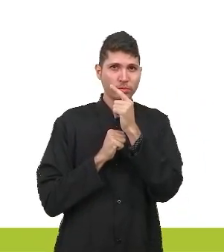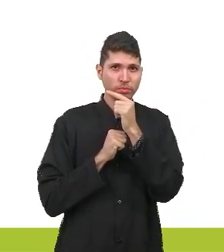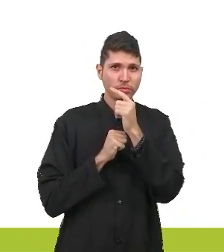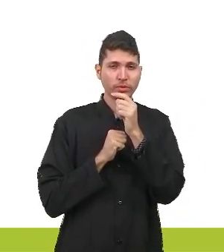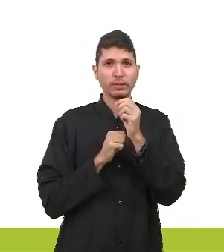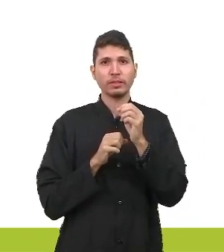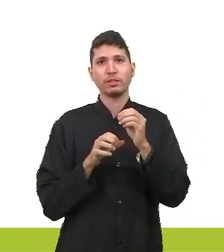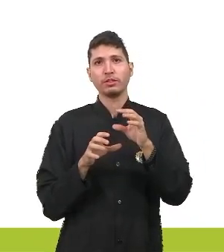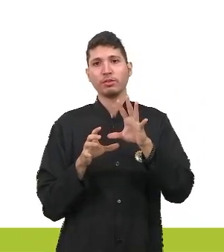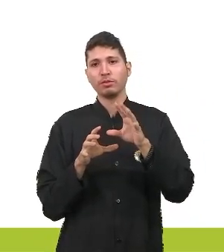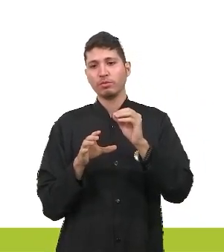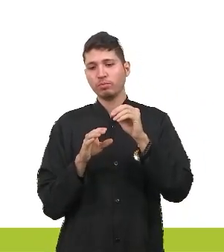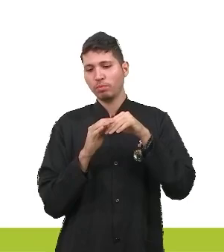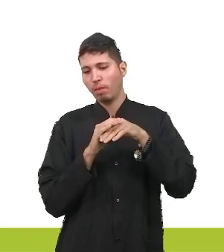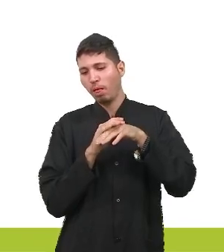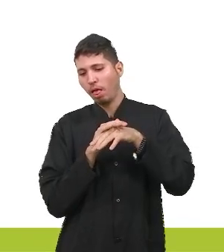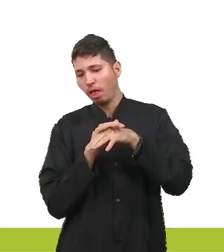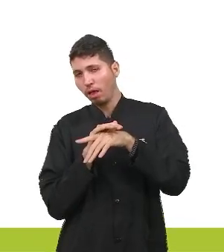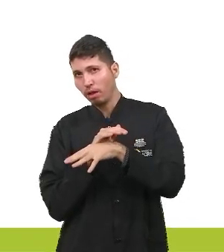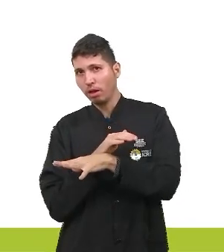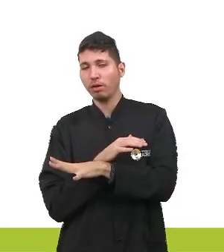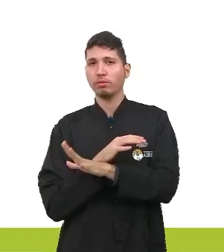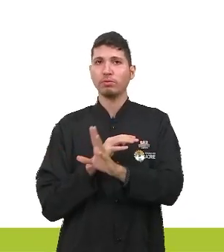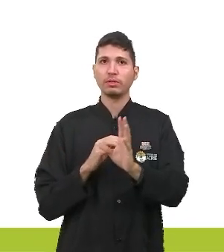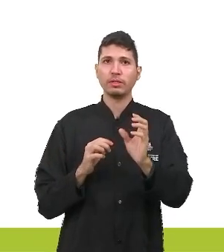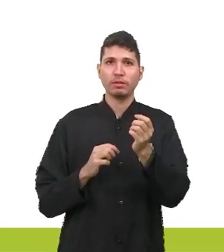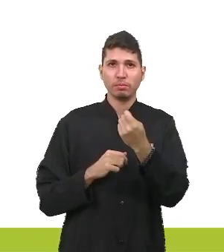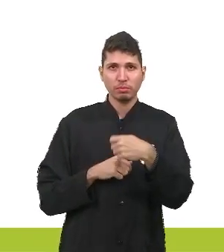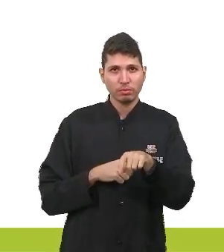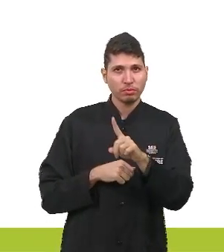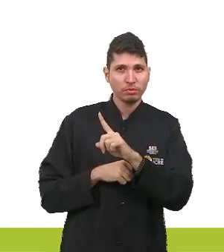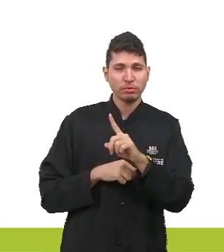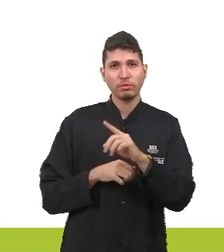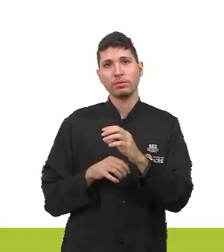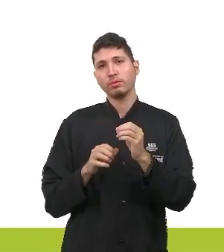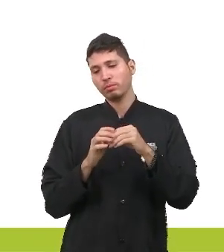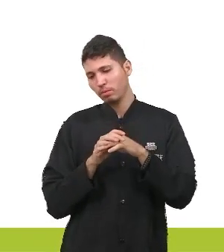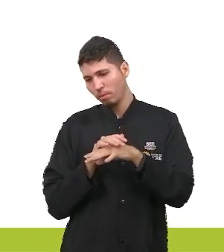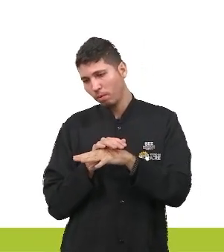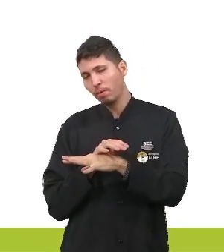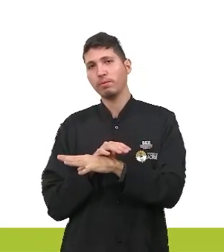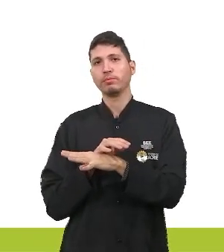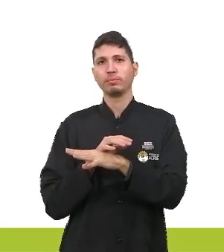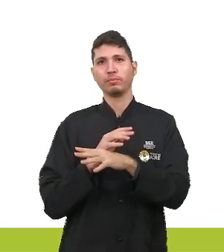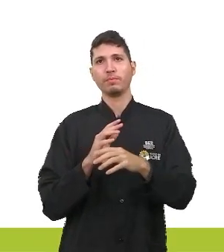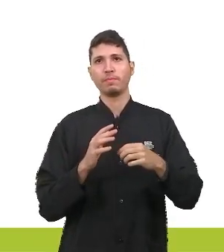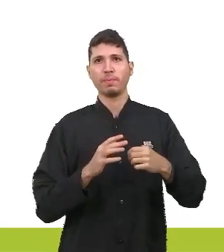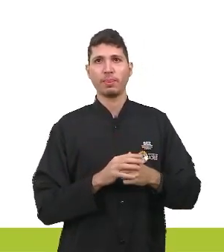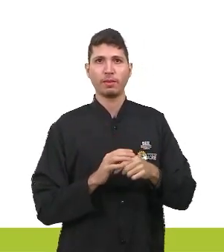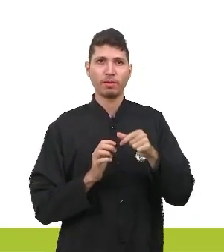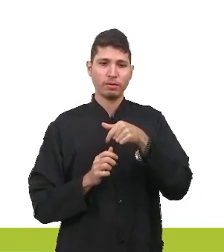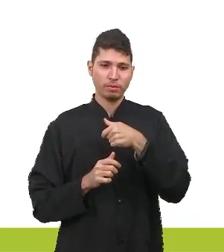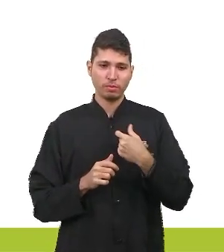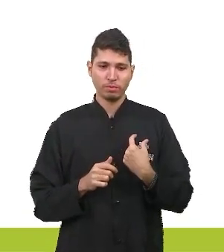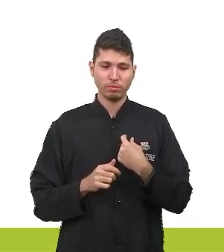que não é necessário. Legal. E ele é um tubão. Esse tubão tem